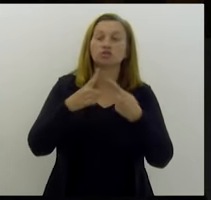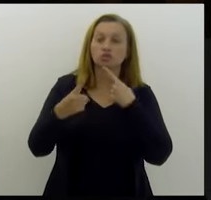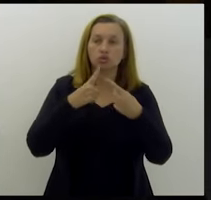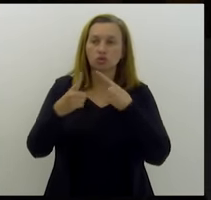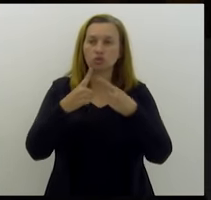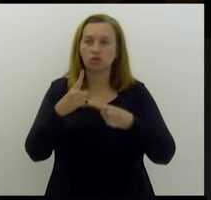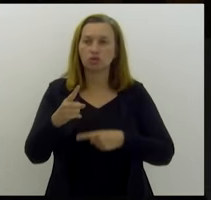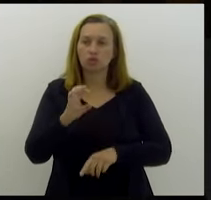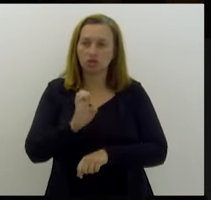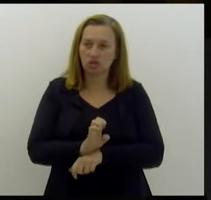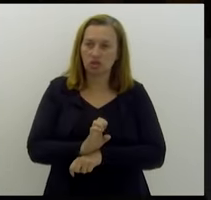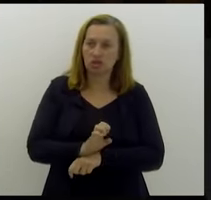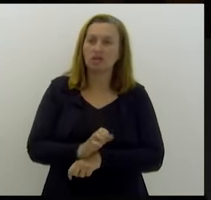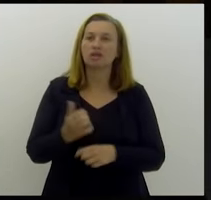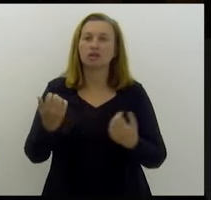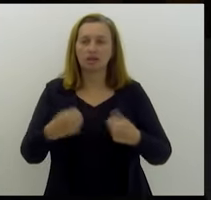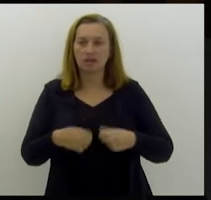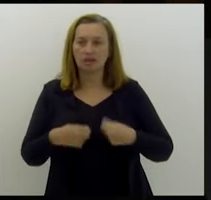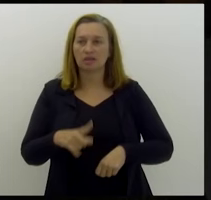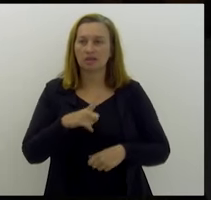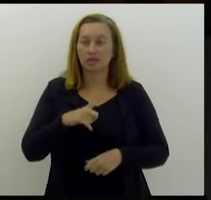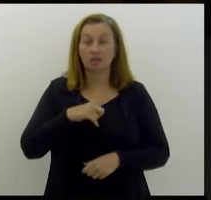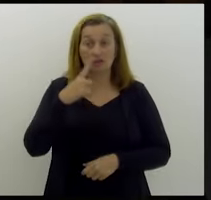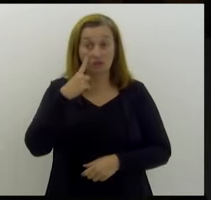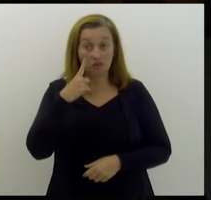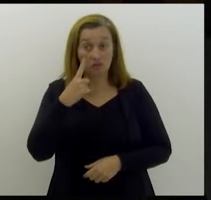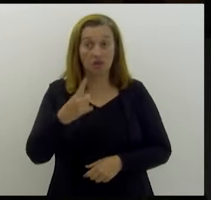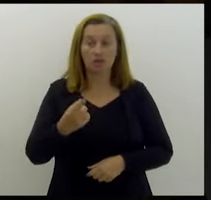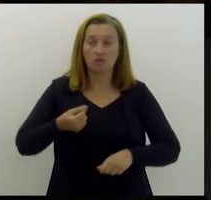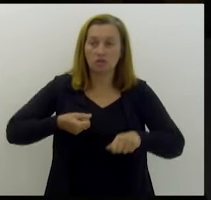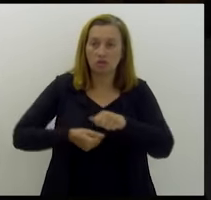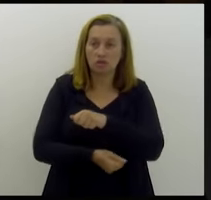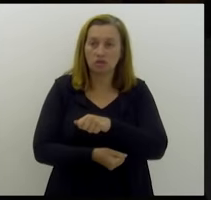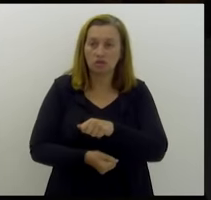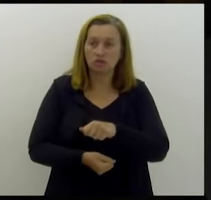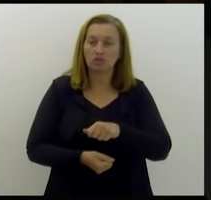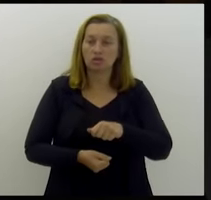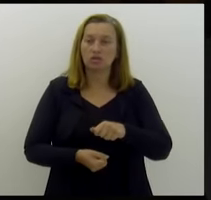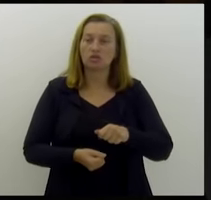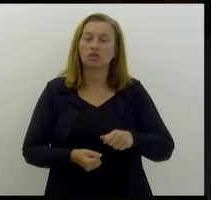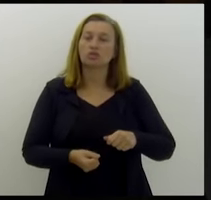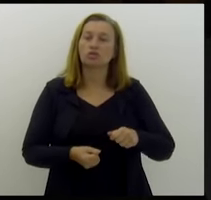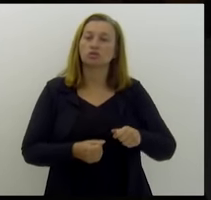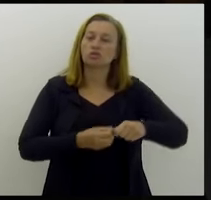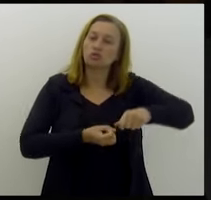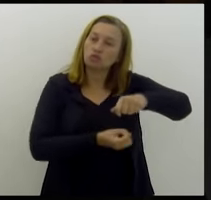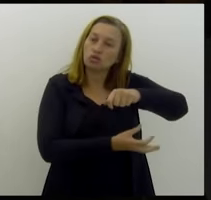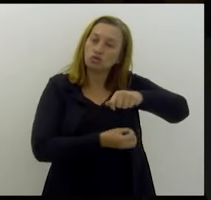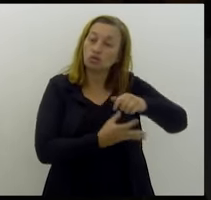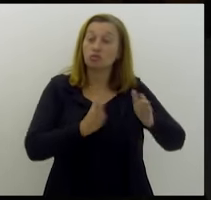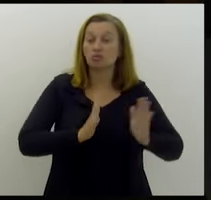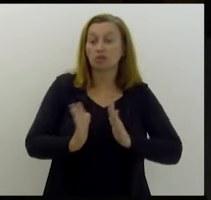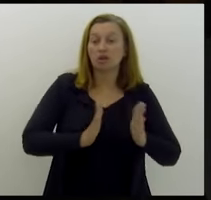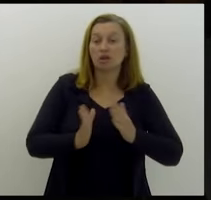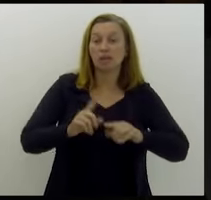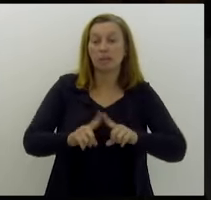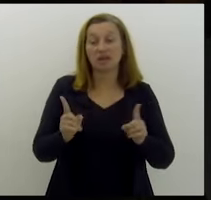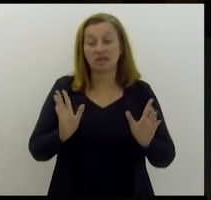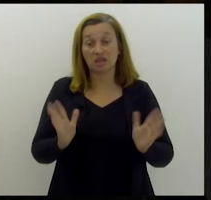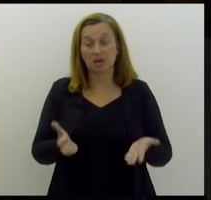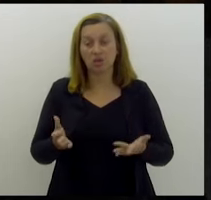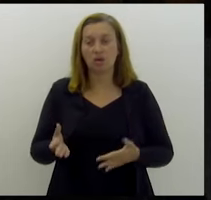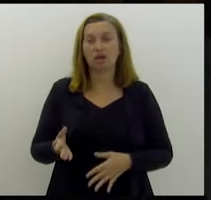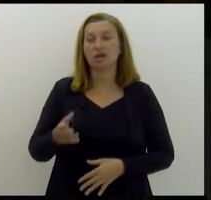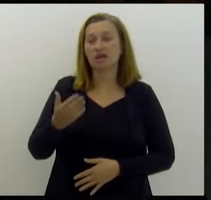se o estado ainda vai ter necessidade de rever o financiamento de algum fundo de forma temporária agora da maneira que tá sendo colocado é